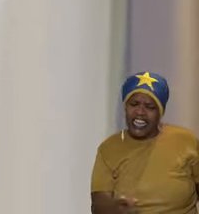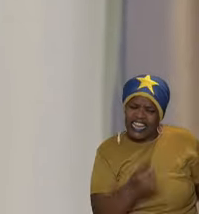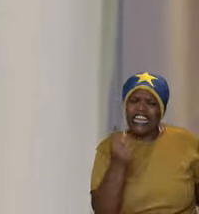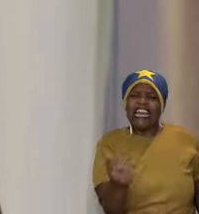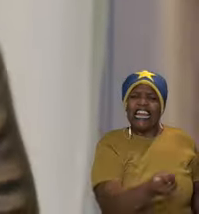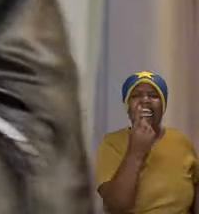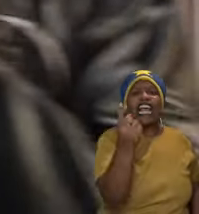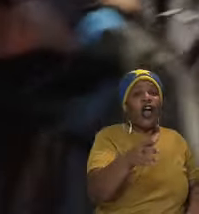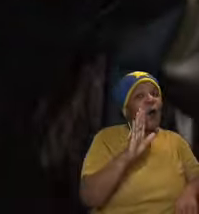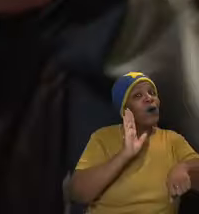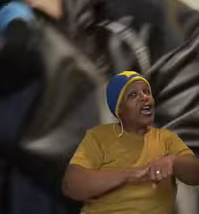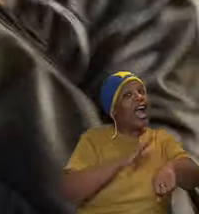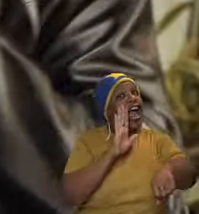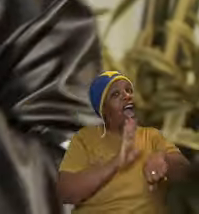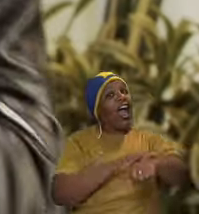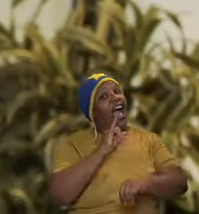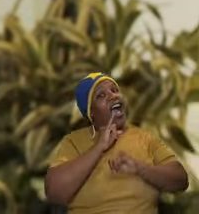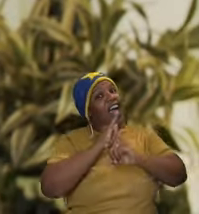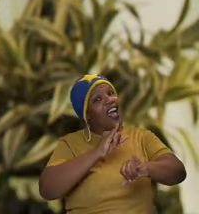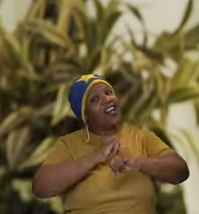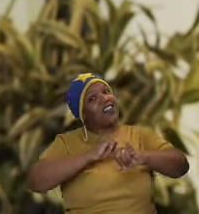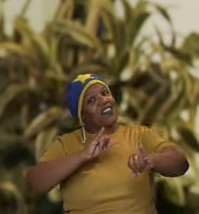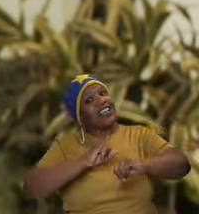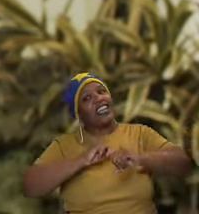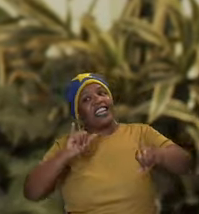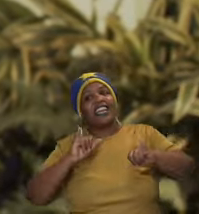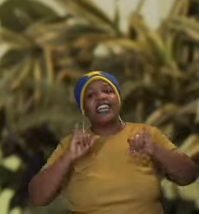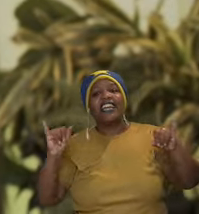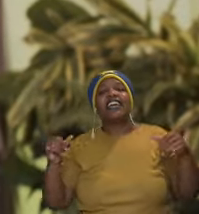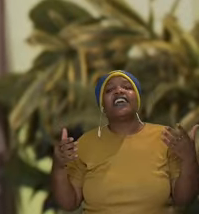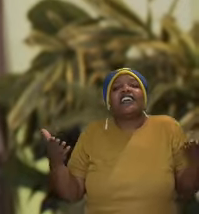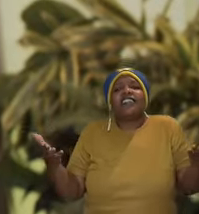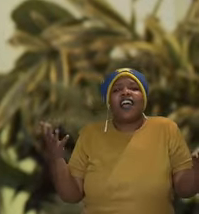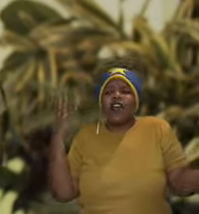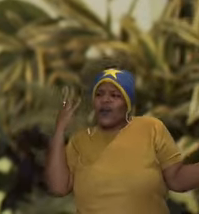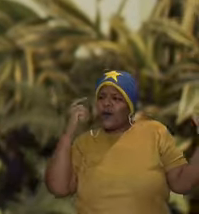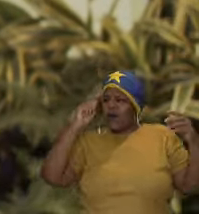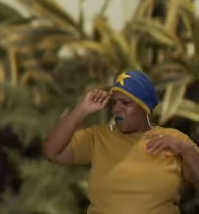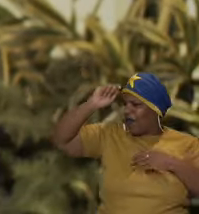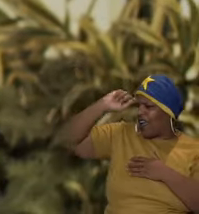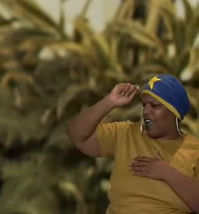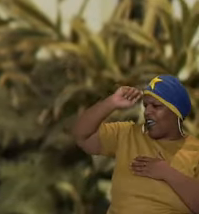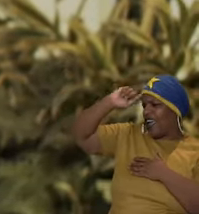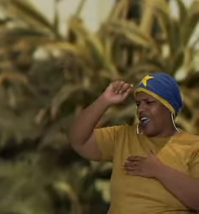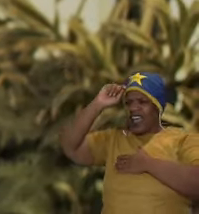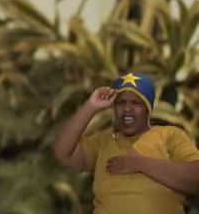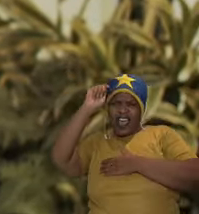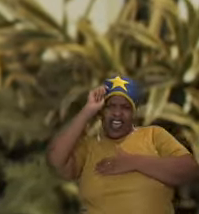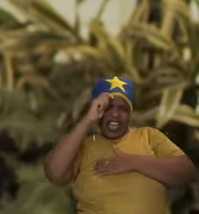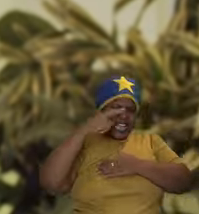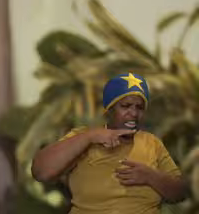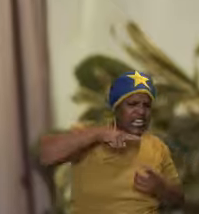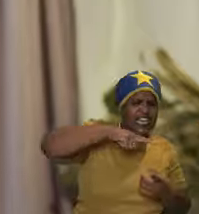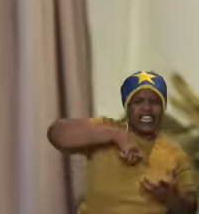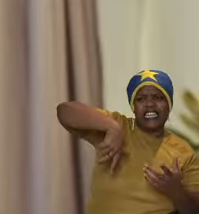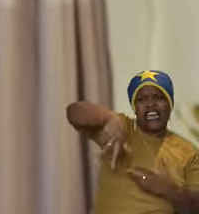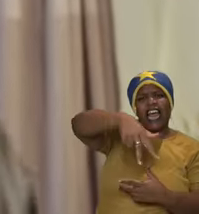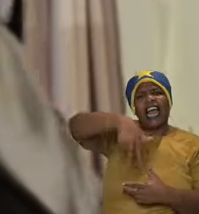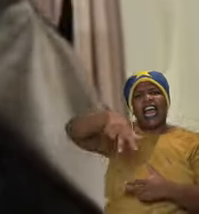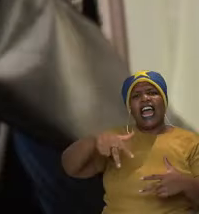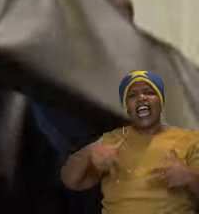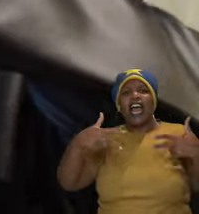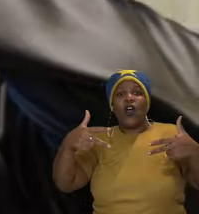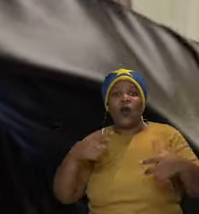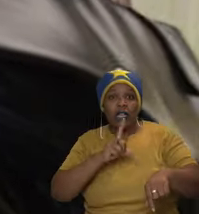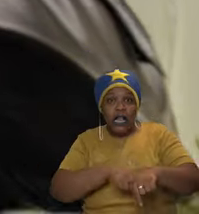tempo só avisa. Tenta é malandragem moderna que dá esse tom no rolê. E em tempos